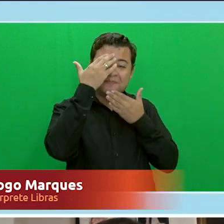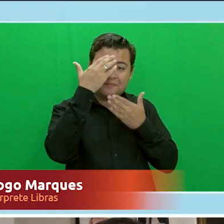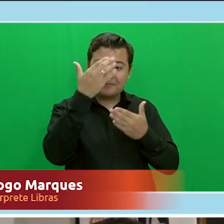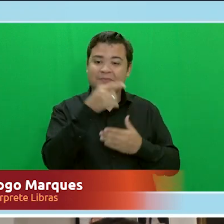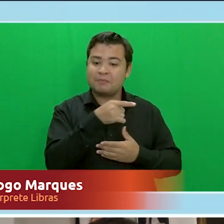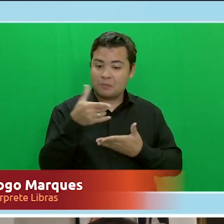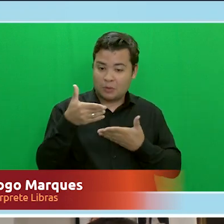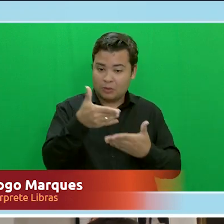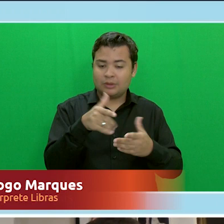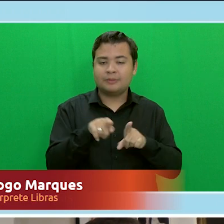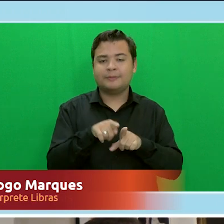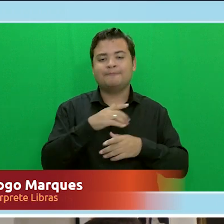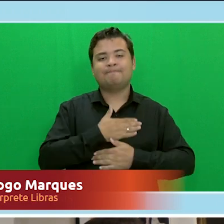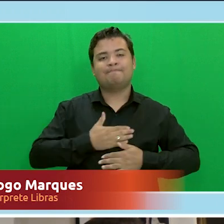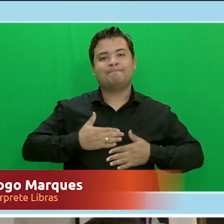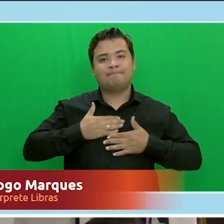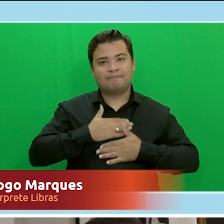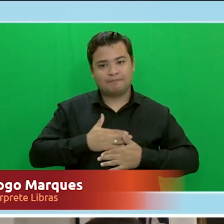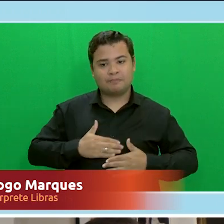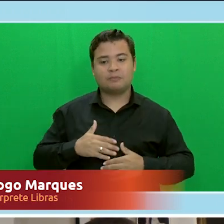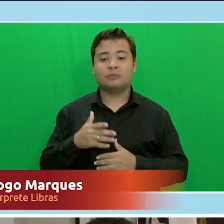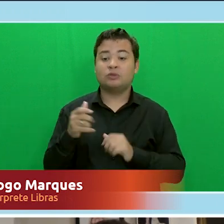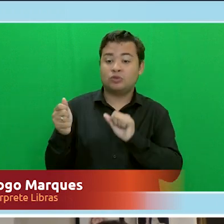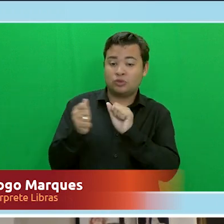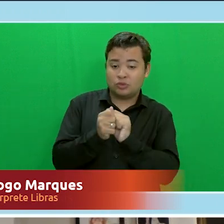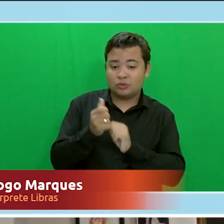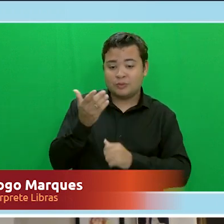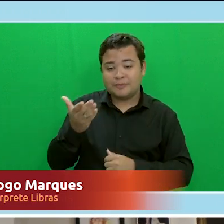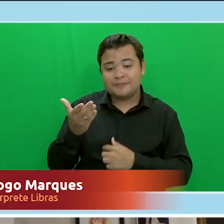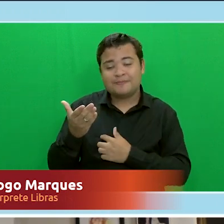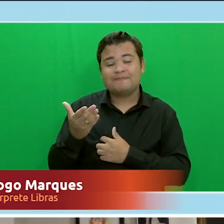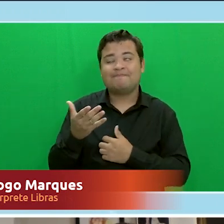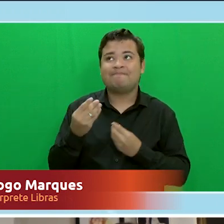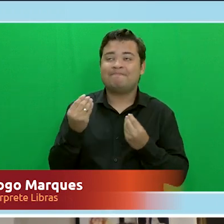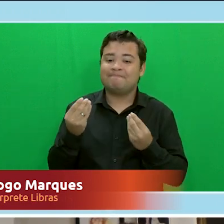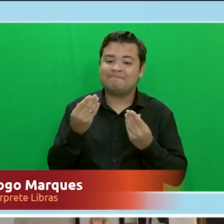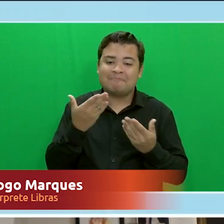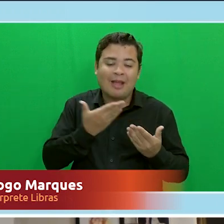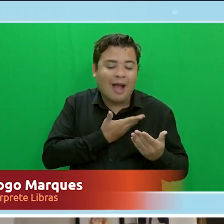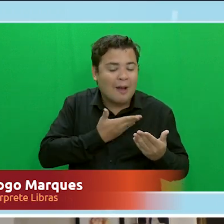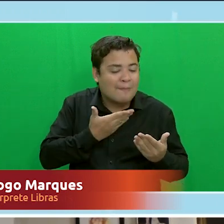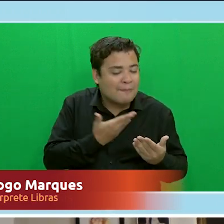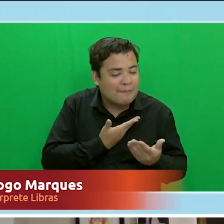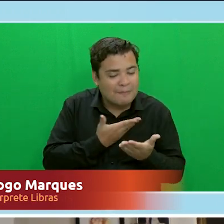que agradeço vocês, e também é um prazer estar aqui ao lado da minha